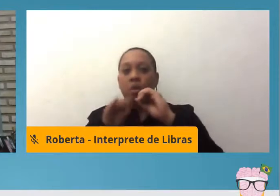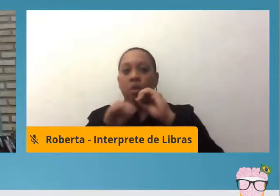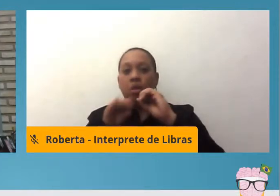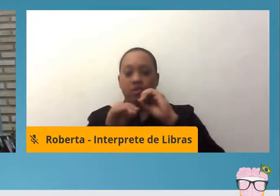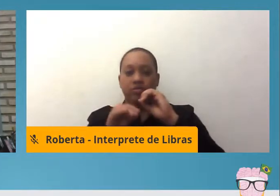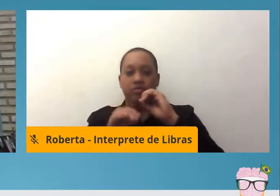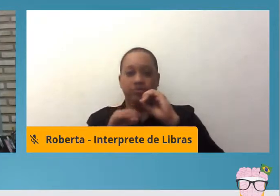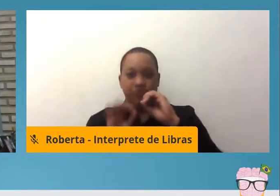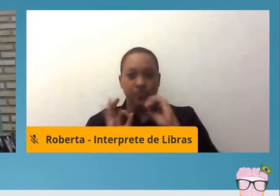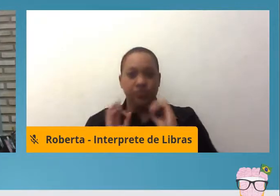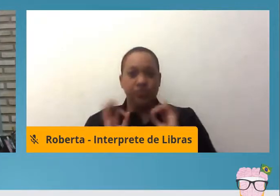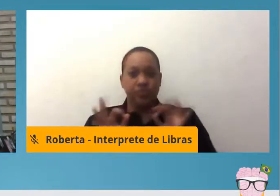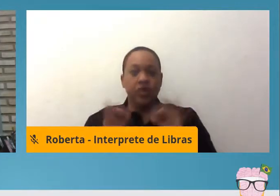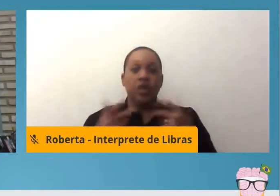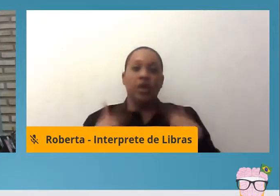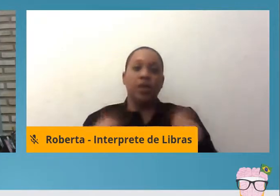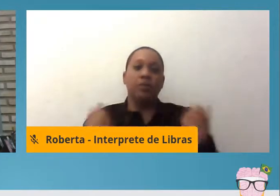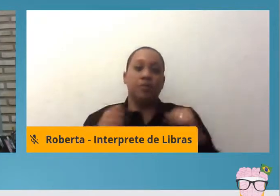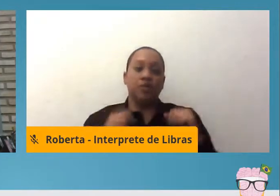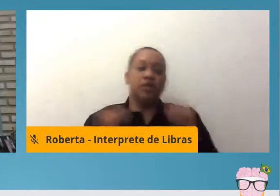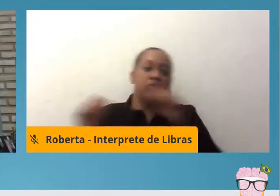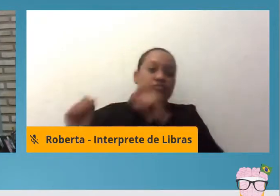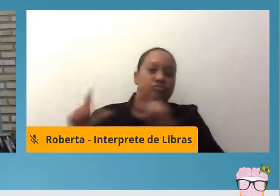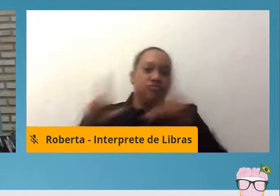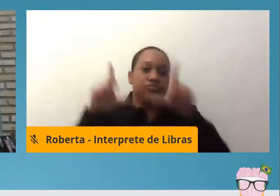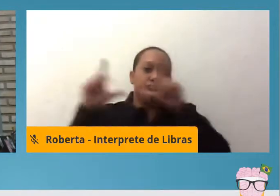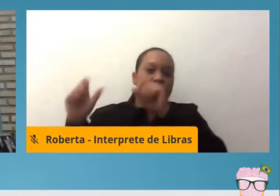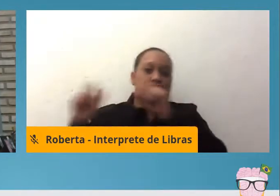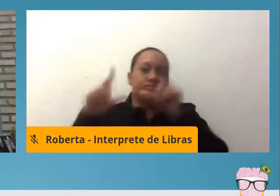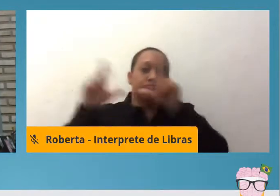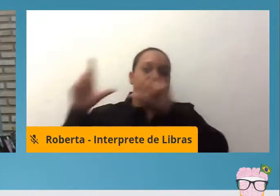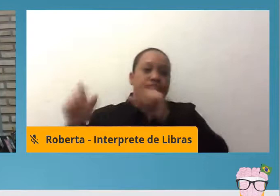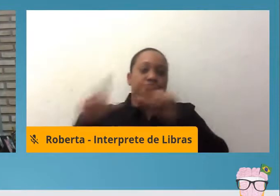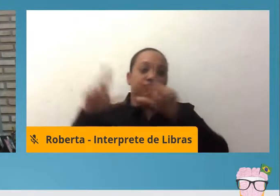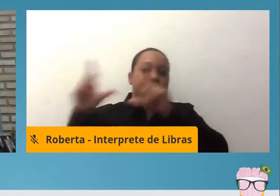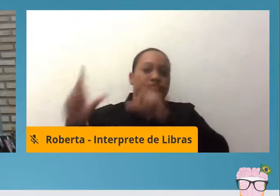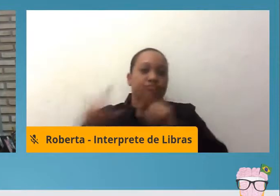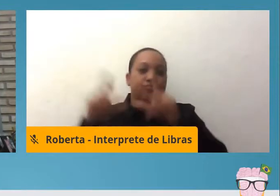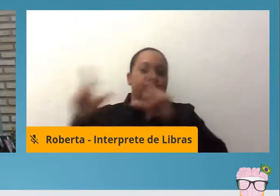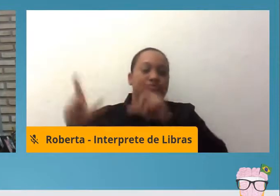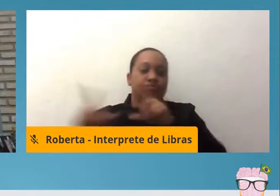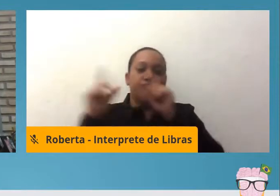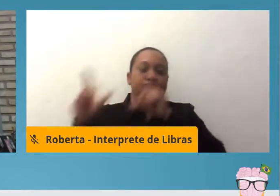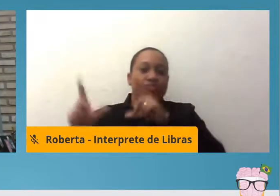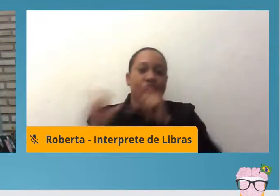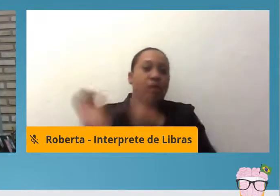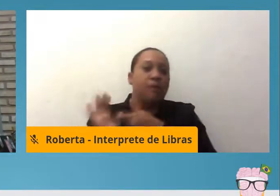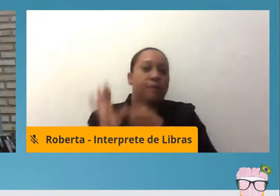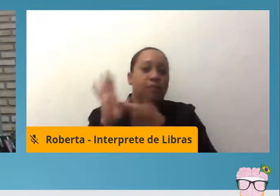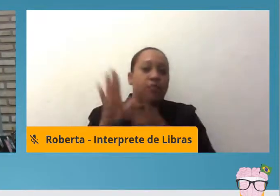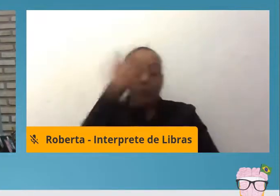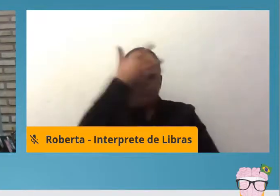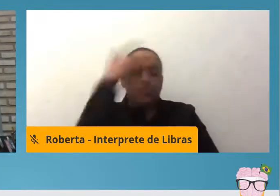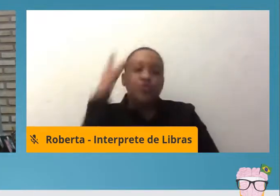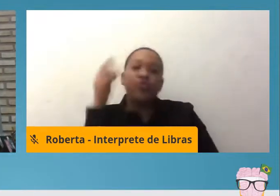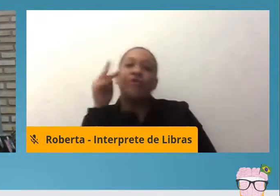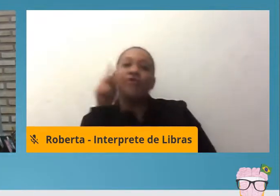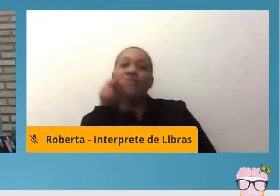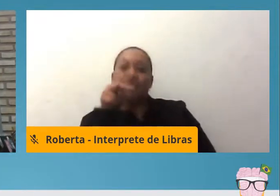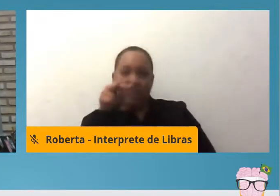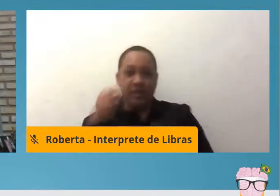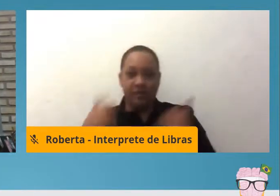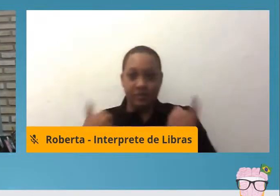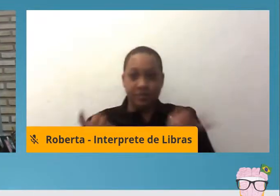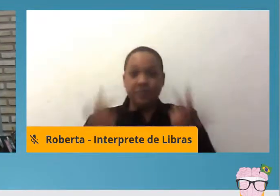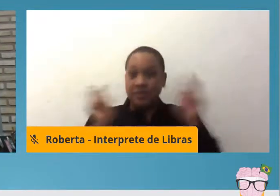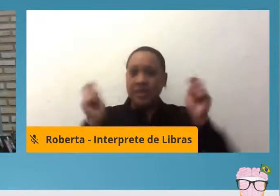Eu vou precisar ficar passando a simulação, senão as pessoas não vão poder ver. Dá para perceber qual é a diferença